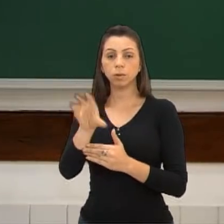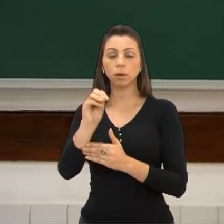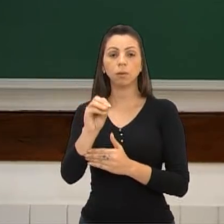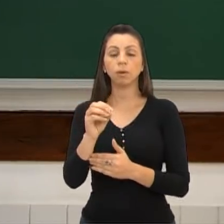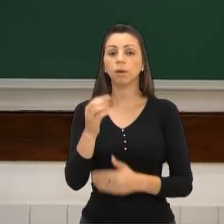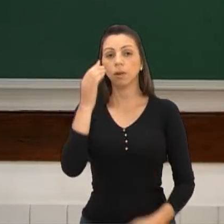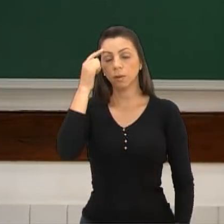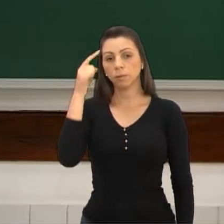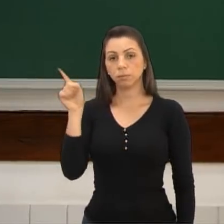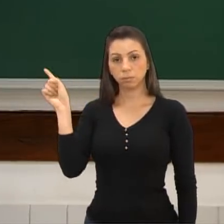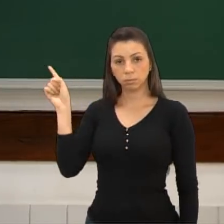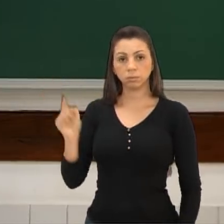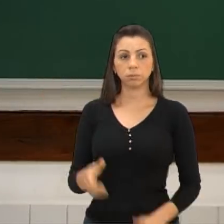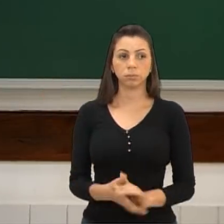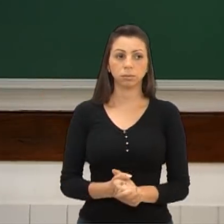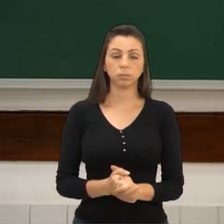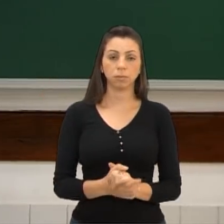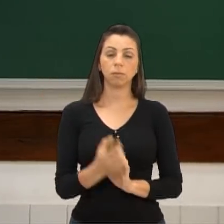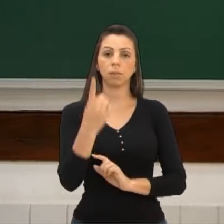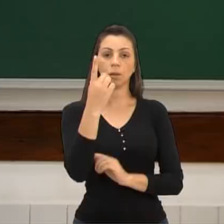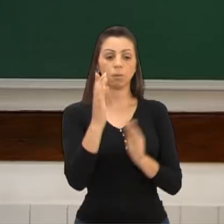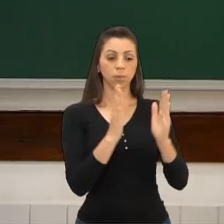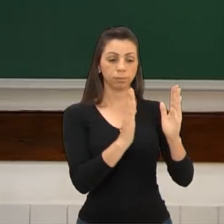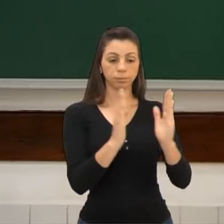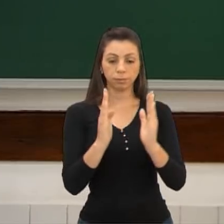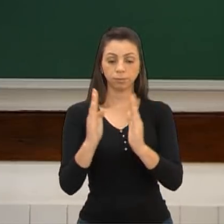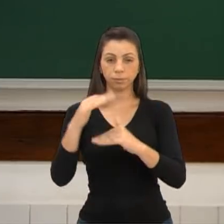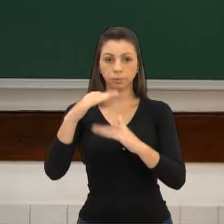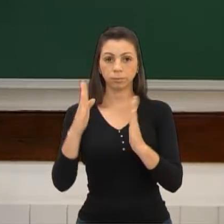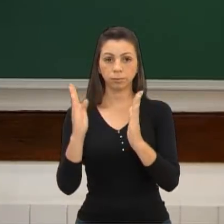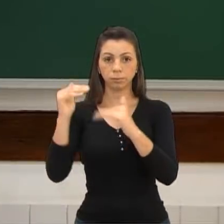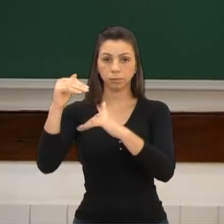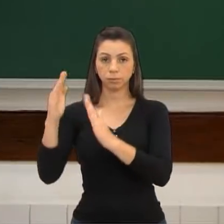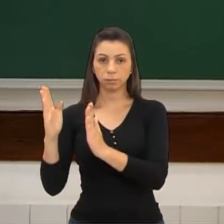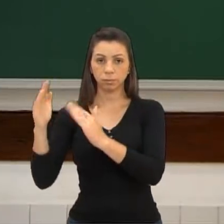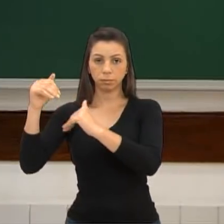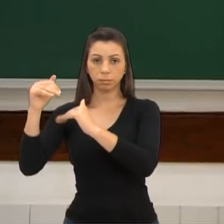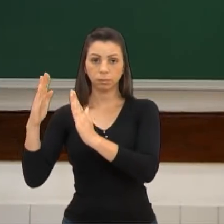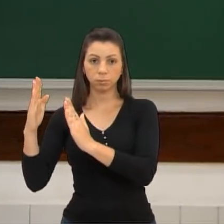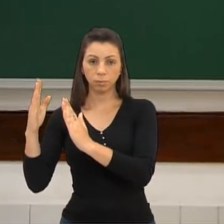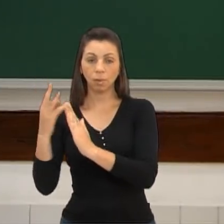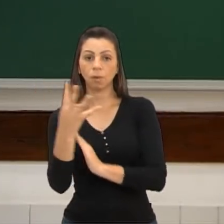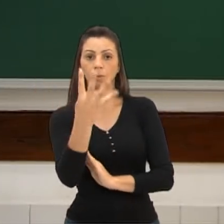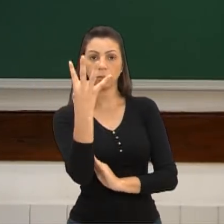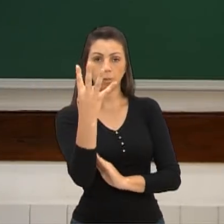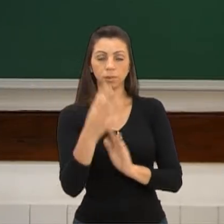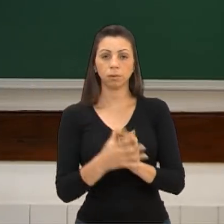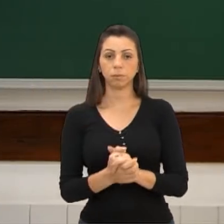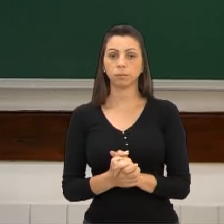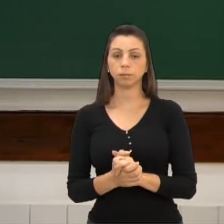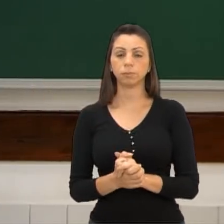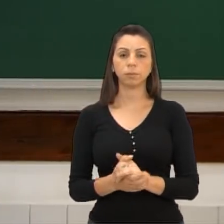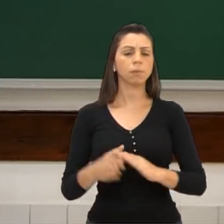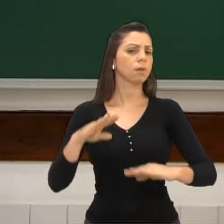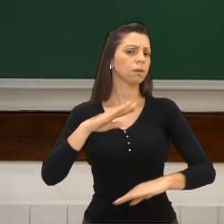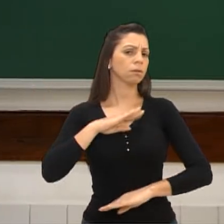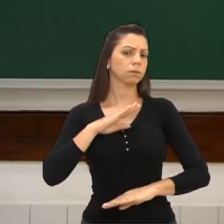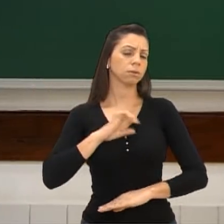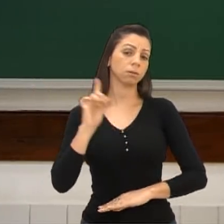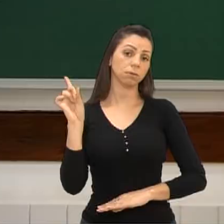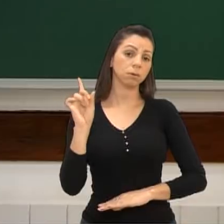exatamente essa a ideia. Uma caixinha de gelatina, ela obtém quatro porções. Em situações como